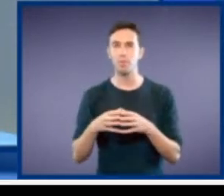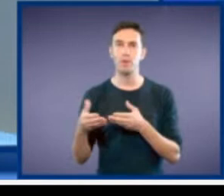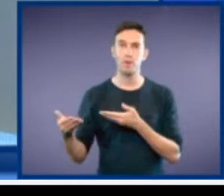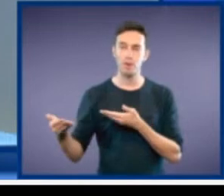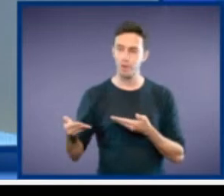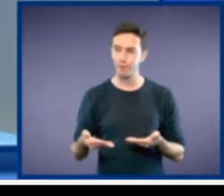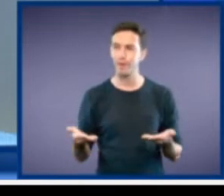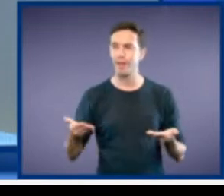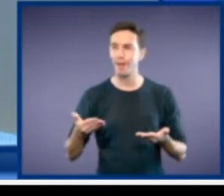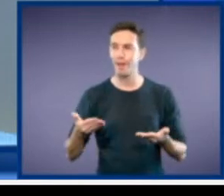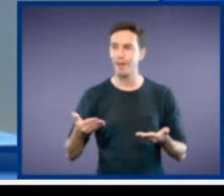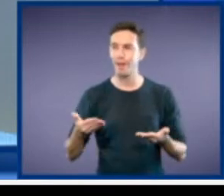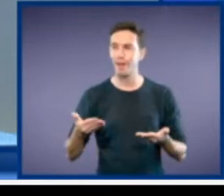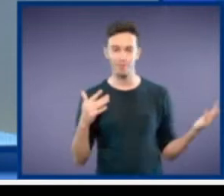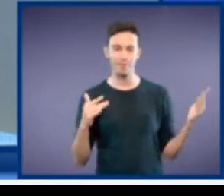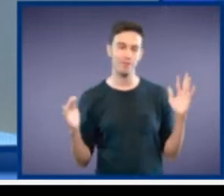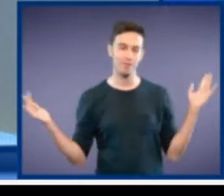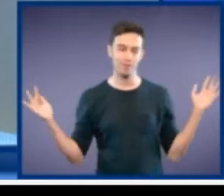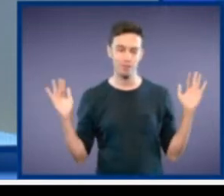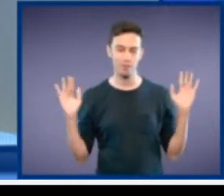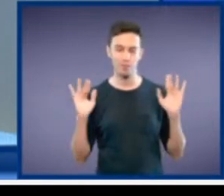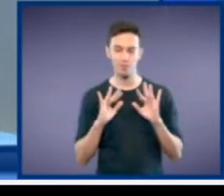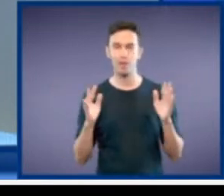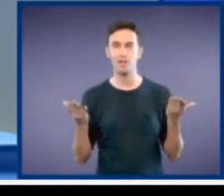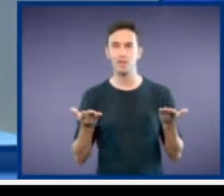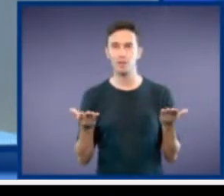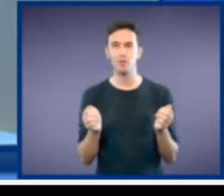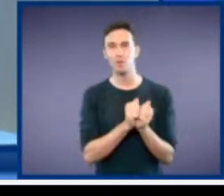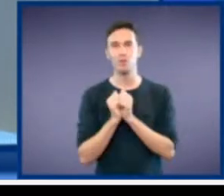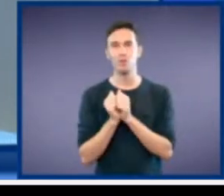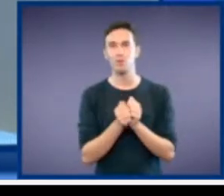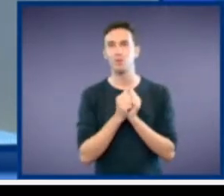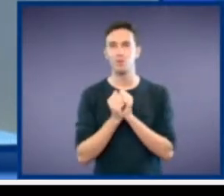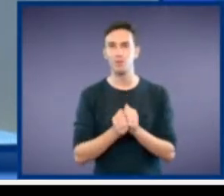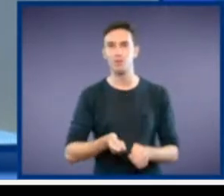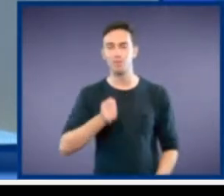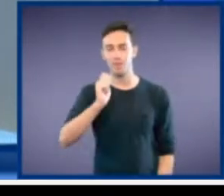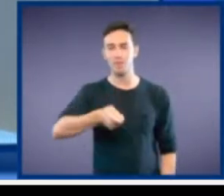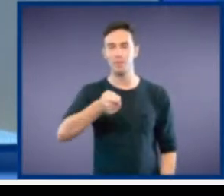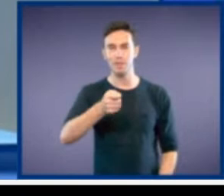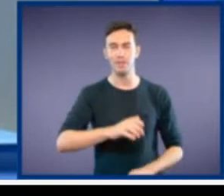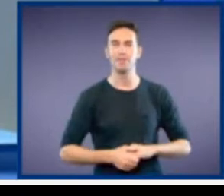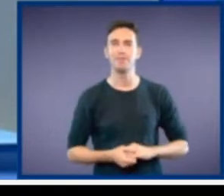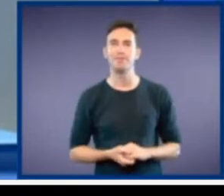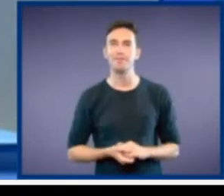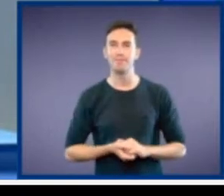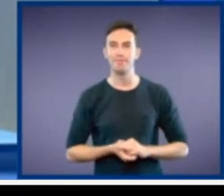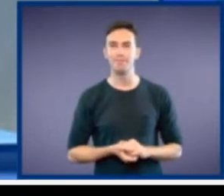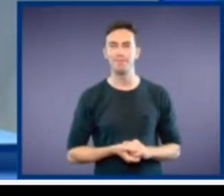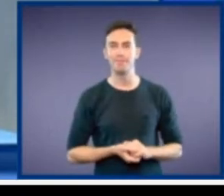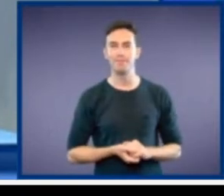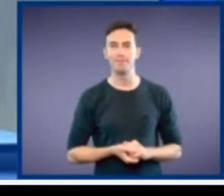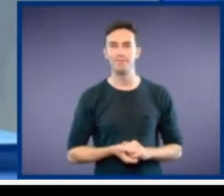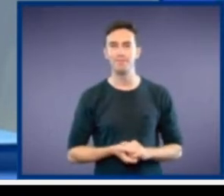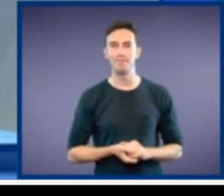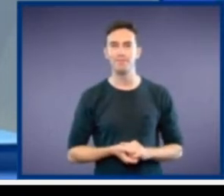para vir até aqui compartilhar desse momento solene e tão importante. Por favor.